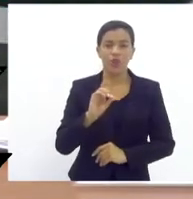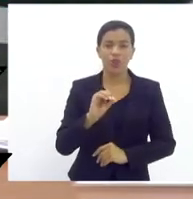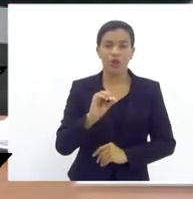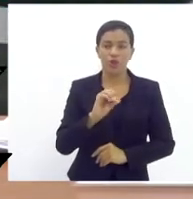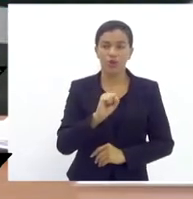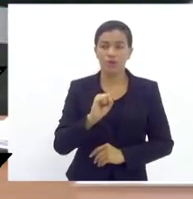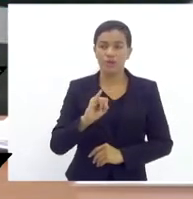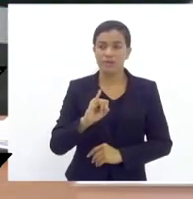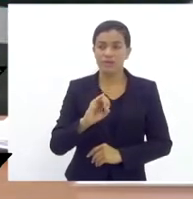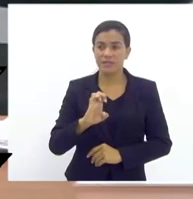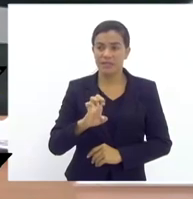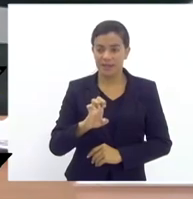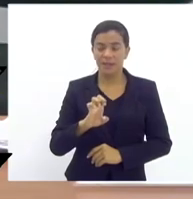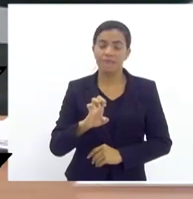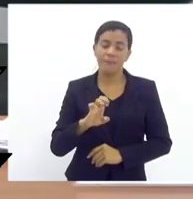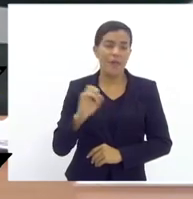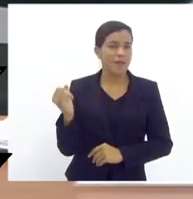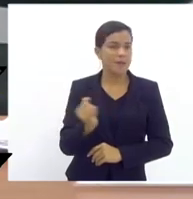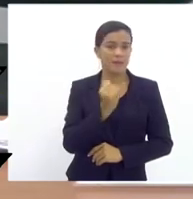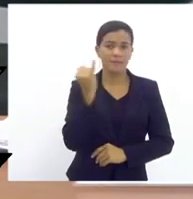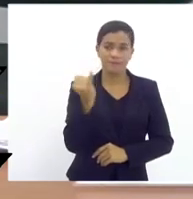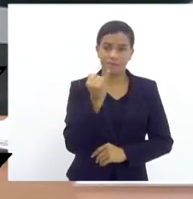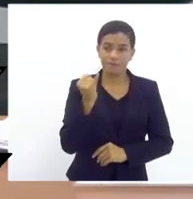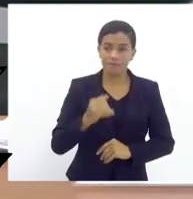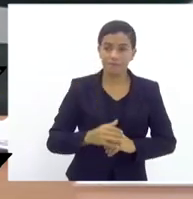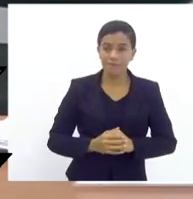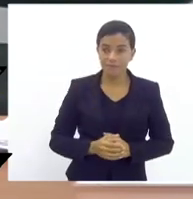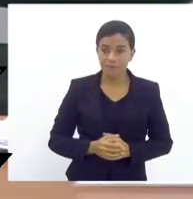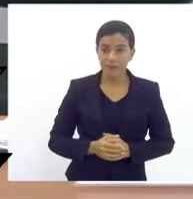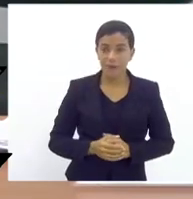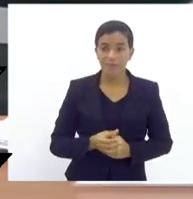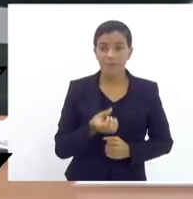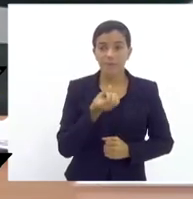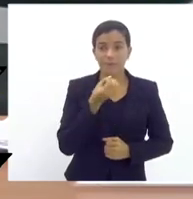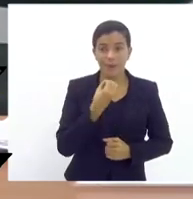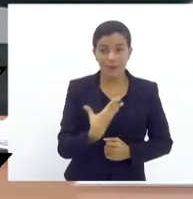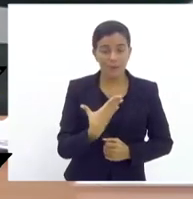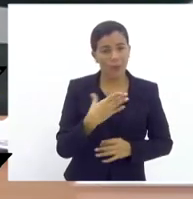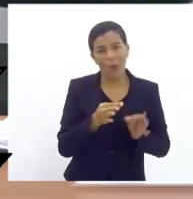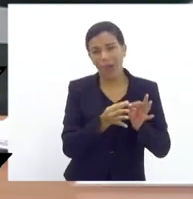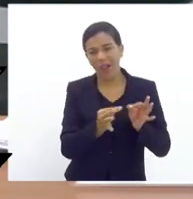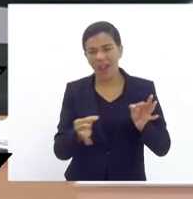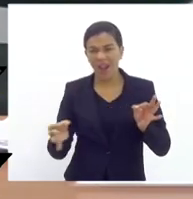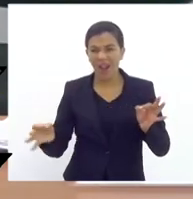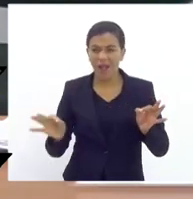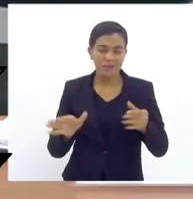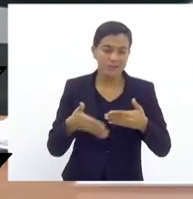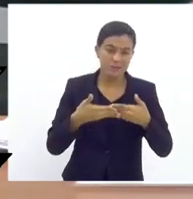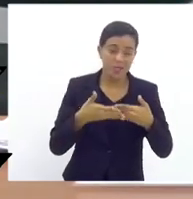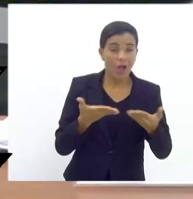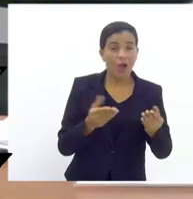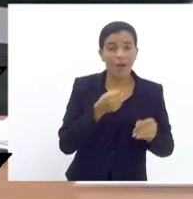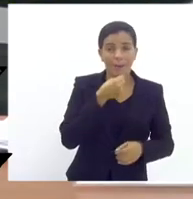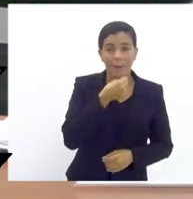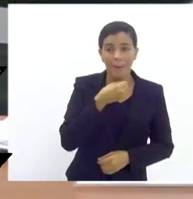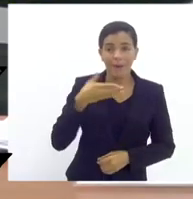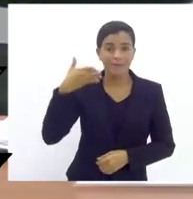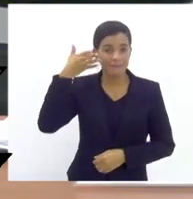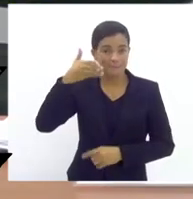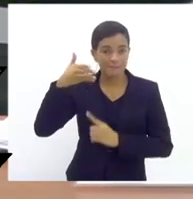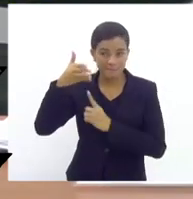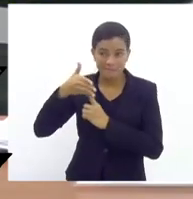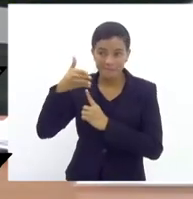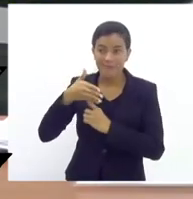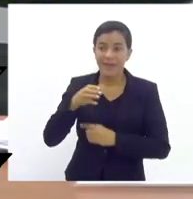do ponto de vista das políticas que estão sendo construída bom sem mais delongas passamos então para Érica Sarmento que é a